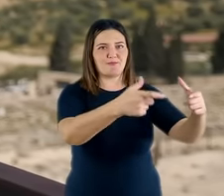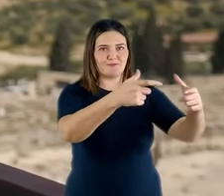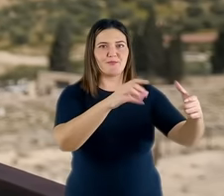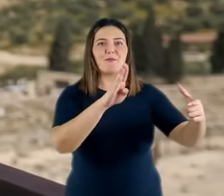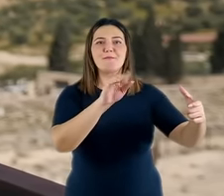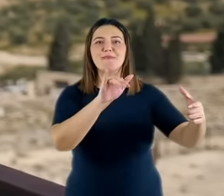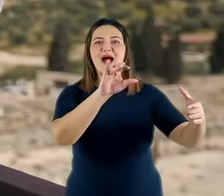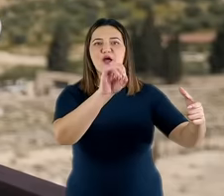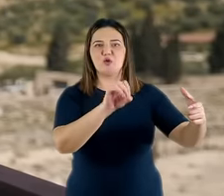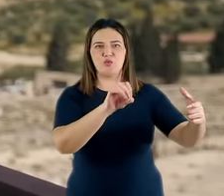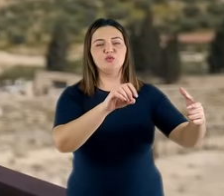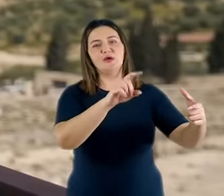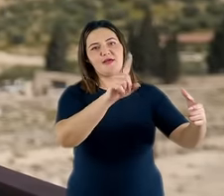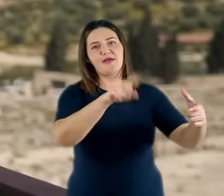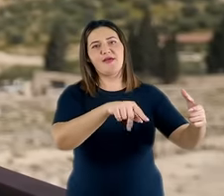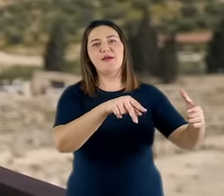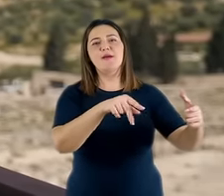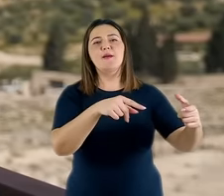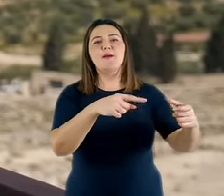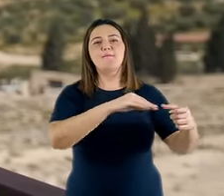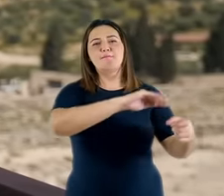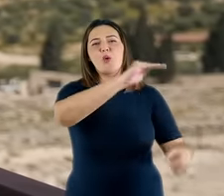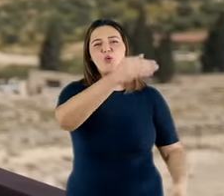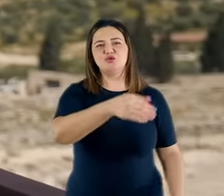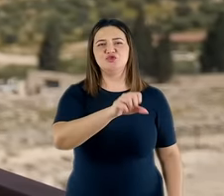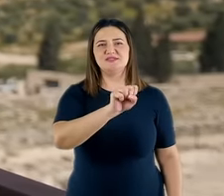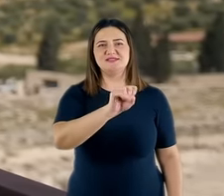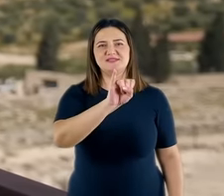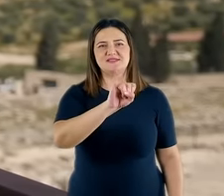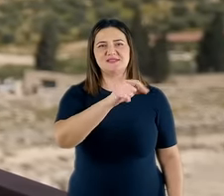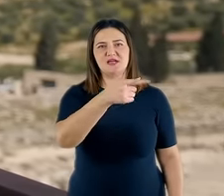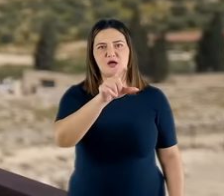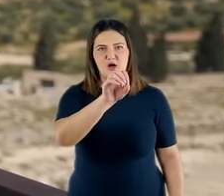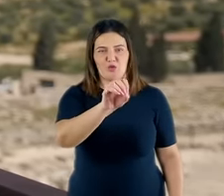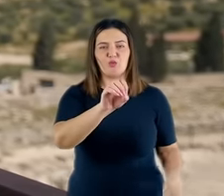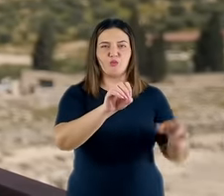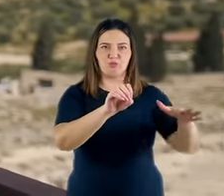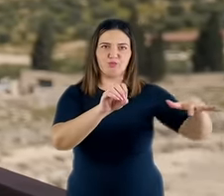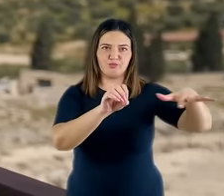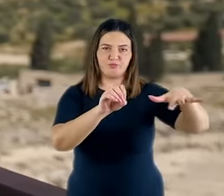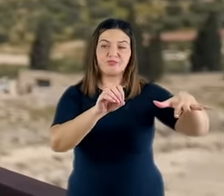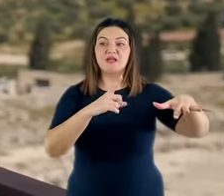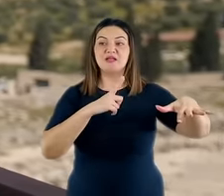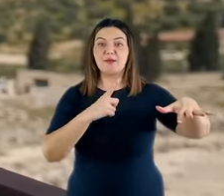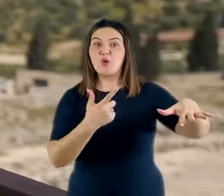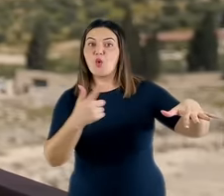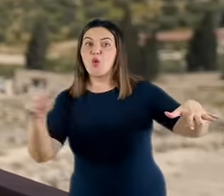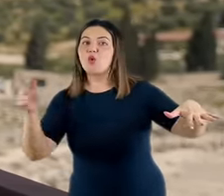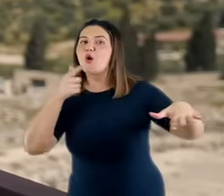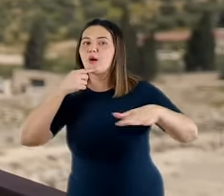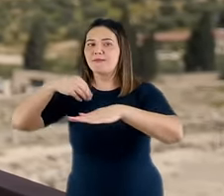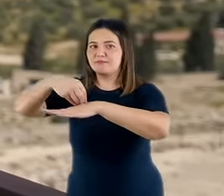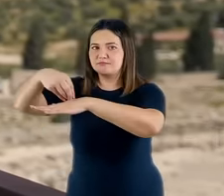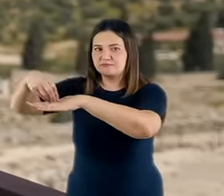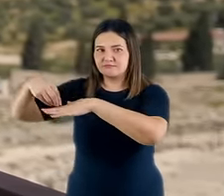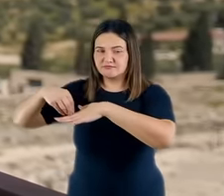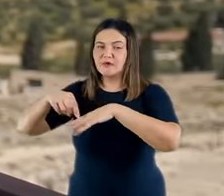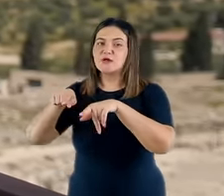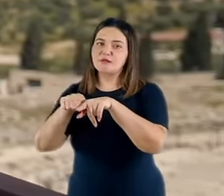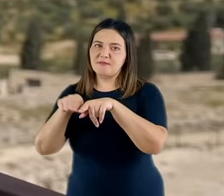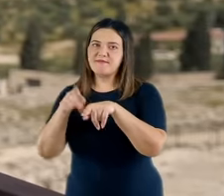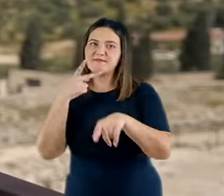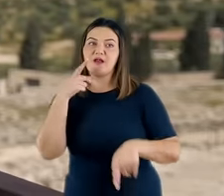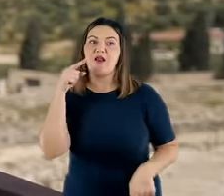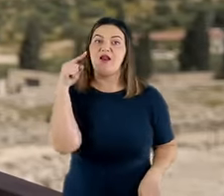chamado de Monte Sião, de acordo com as informações de Flávio Josefo, e de acordo com as informações de outros arqueólogos, como Shimon